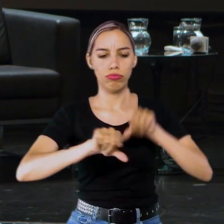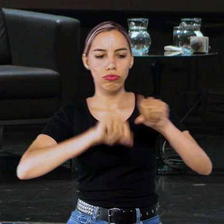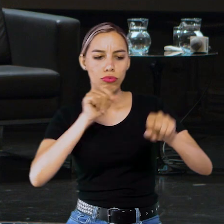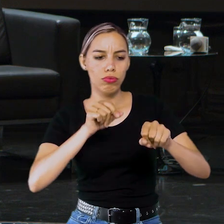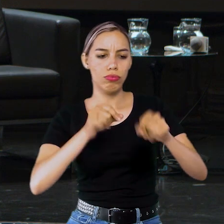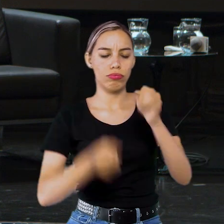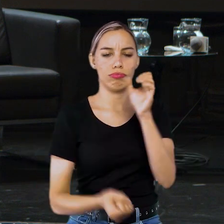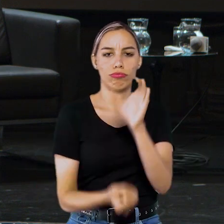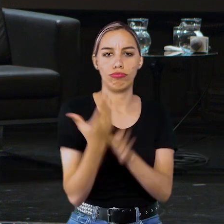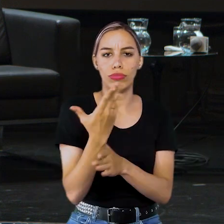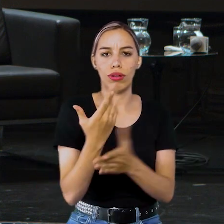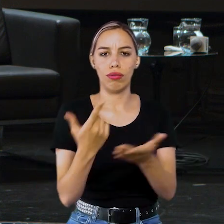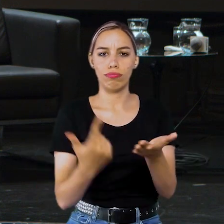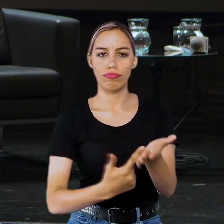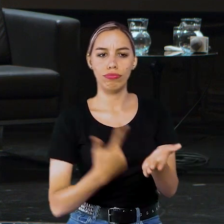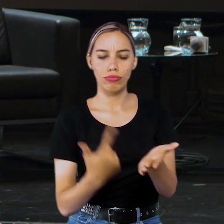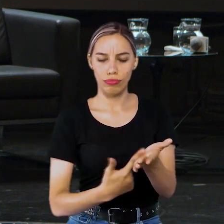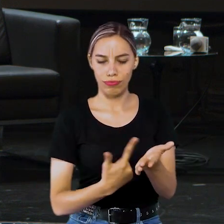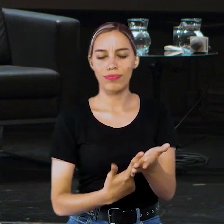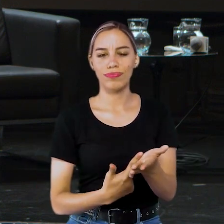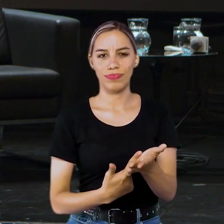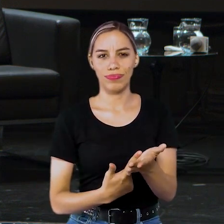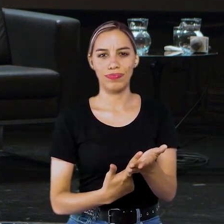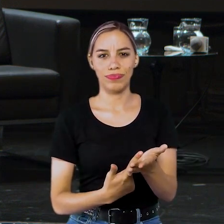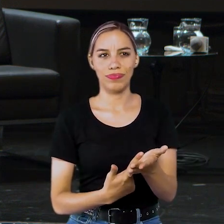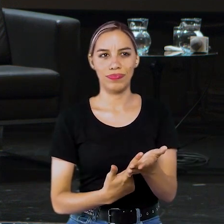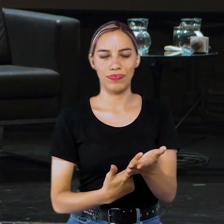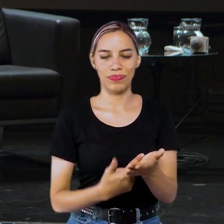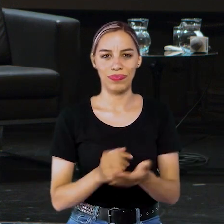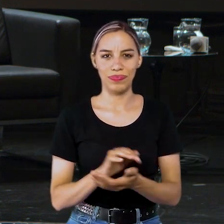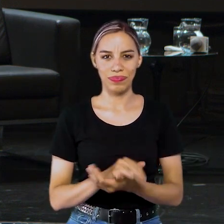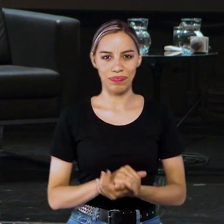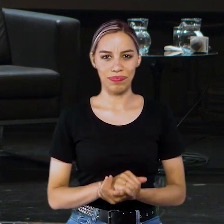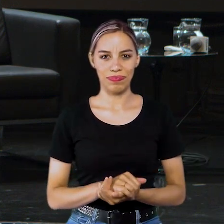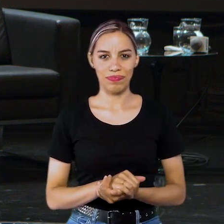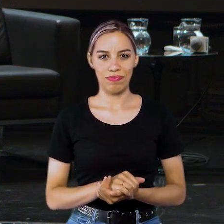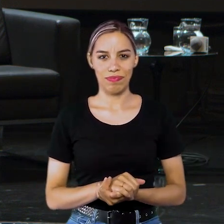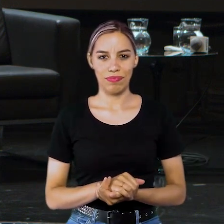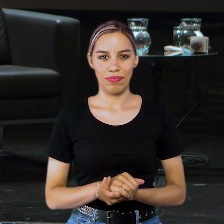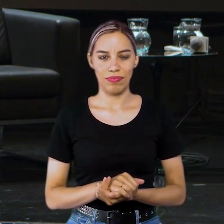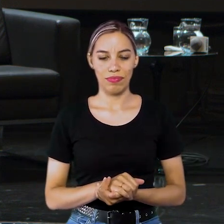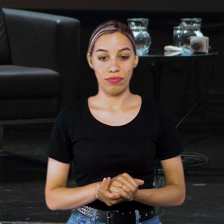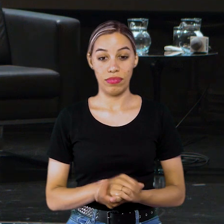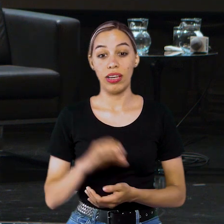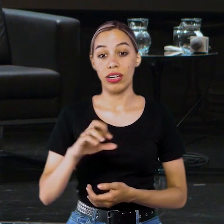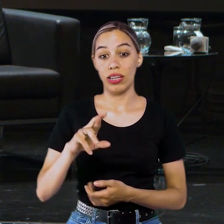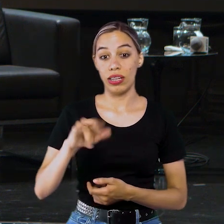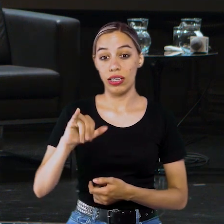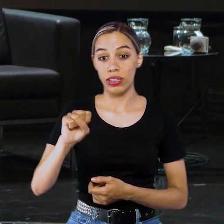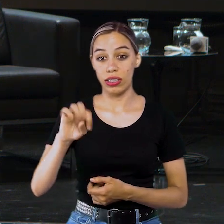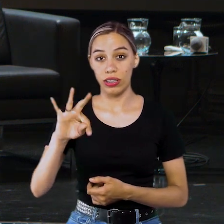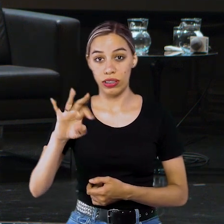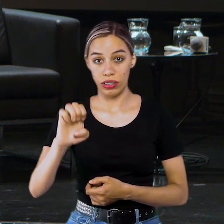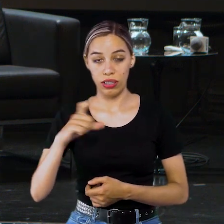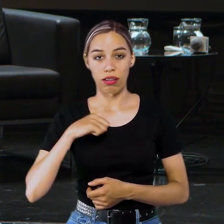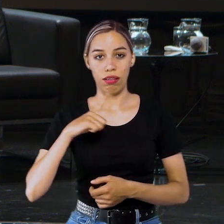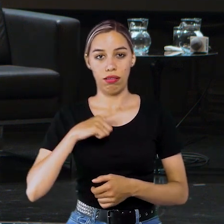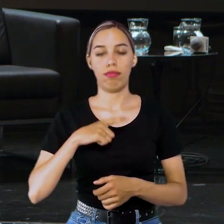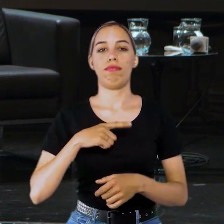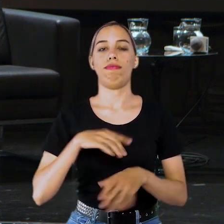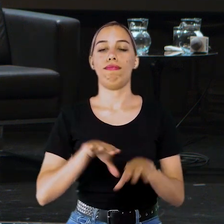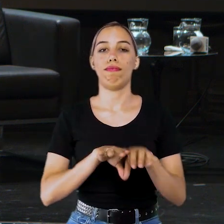escolha de registrarem seus conhecimentos por meio da escrita alfabética. Cristine Tacuá tem